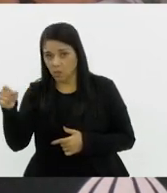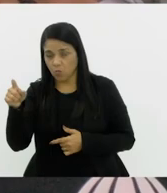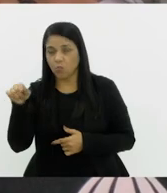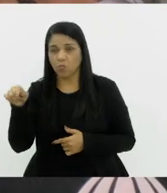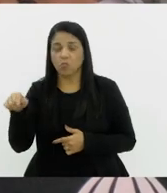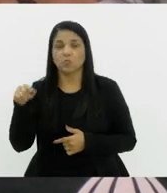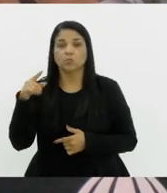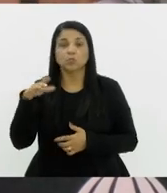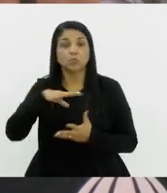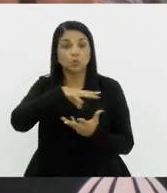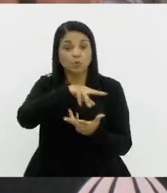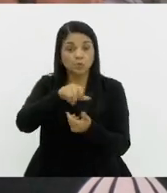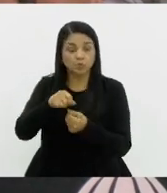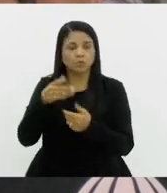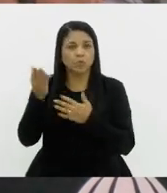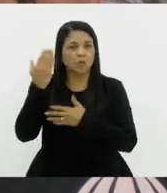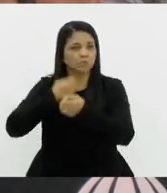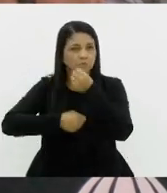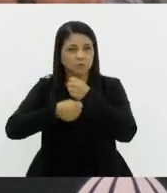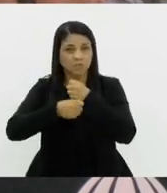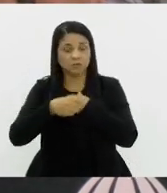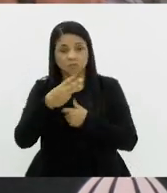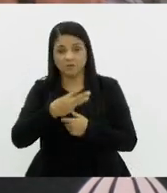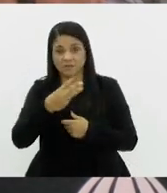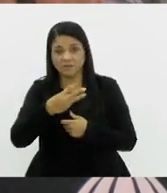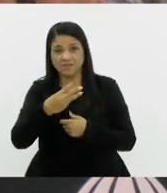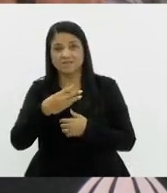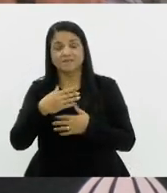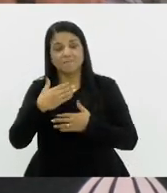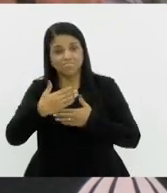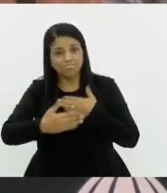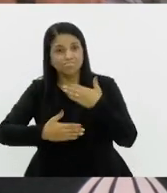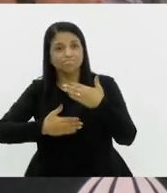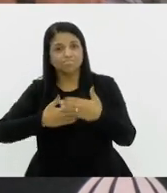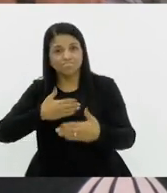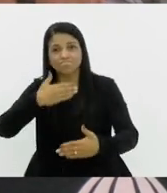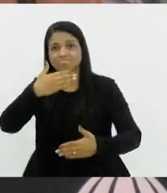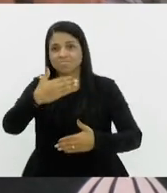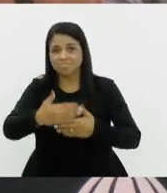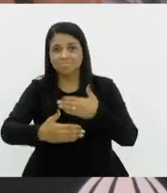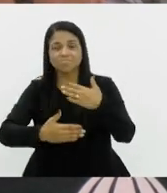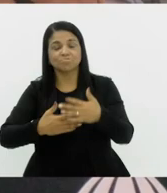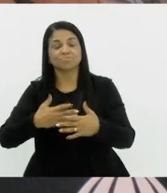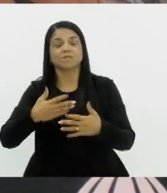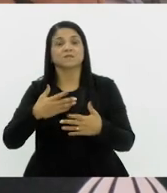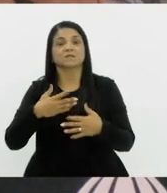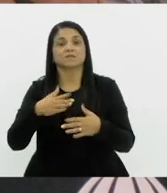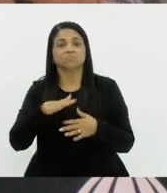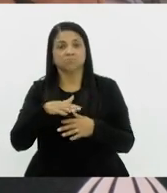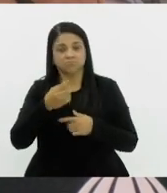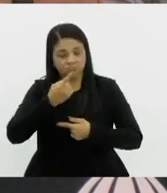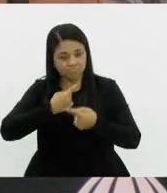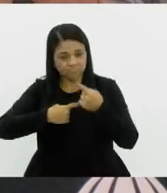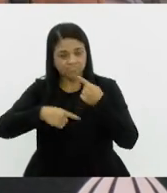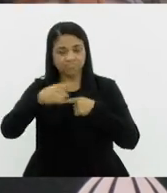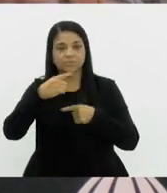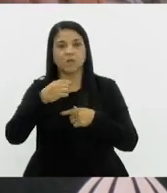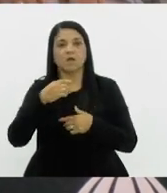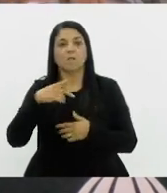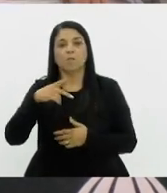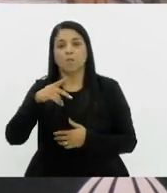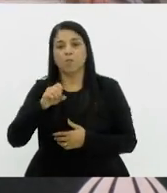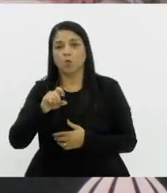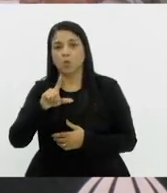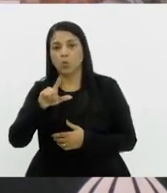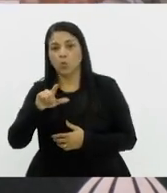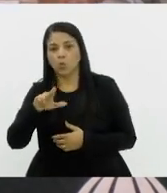eu era a terceira, está andando a passos largos para superar a poluição do ar. Então, é um problema